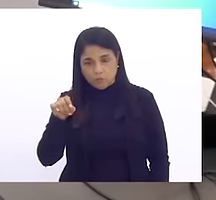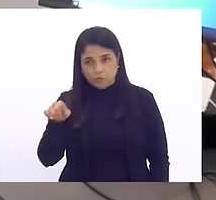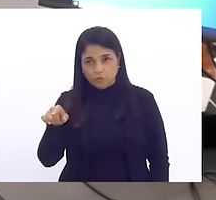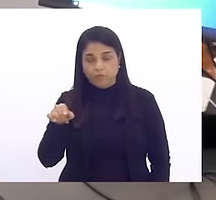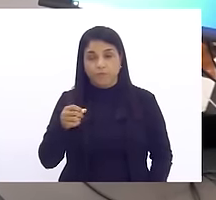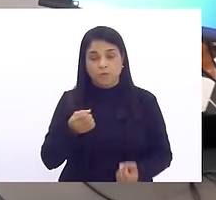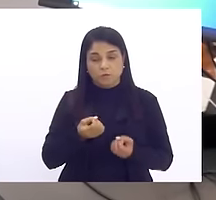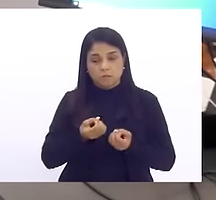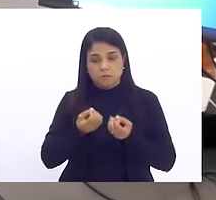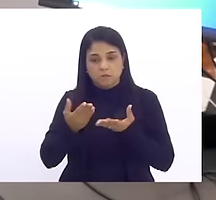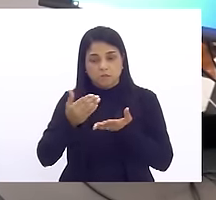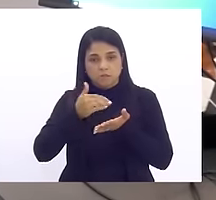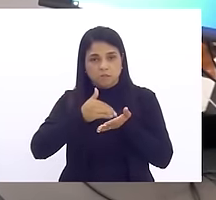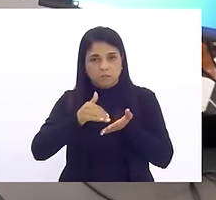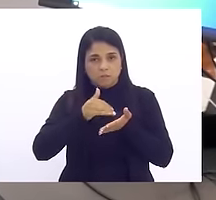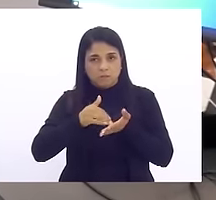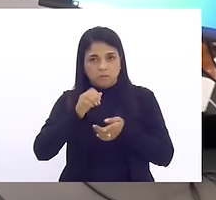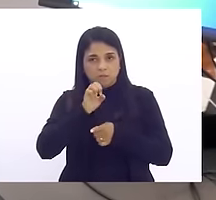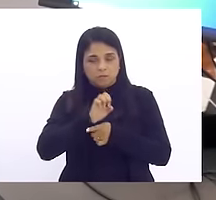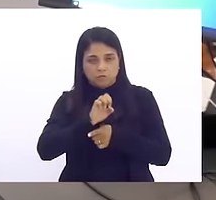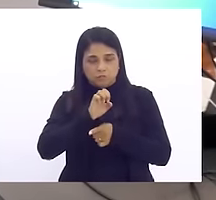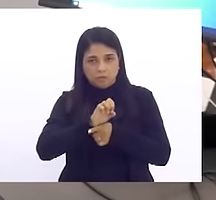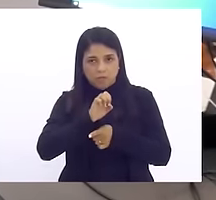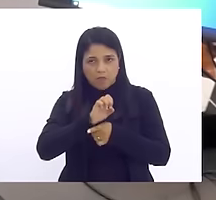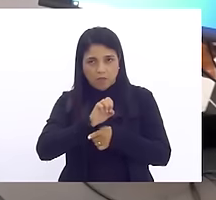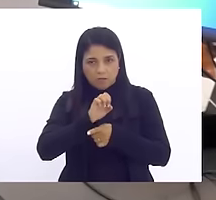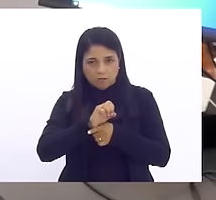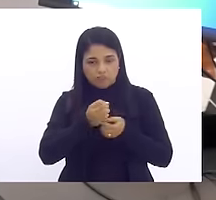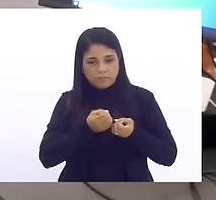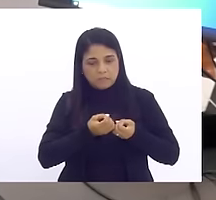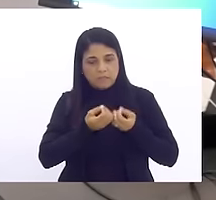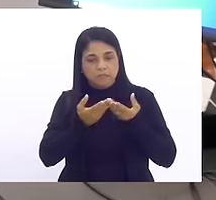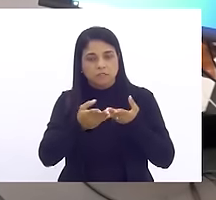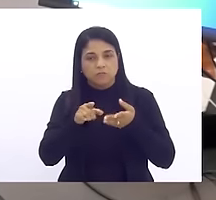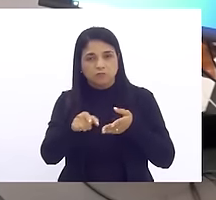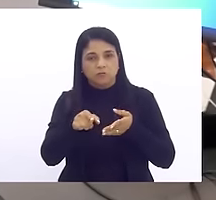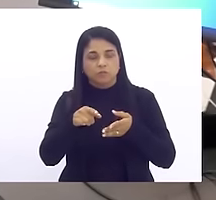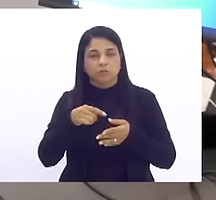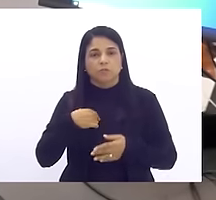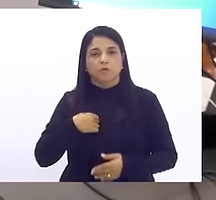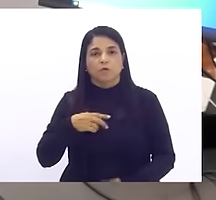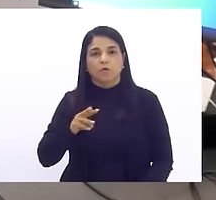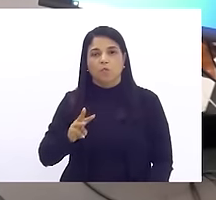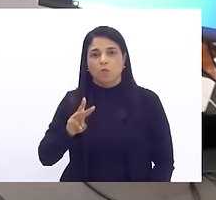secretário de estado de transporte o Detran é uma autarquia vinculada